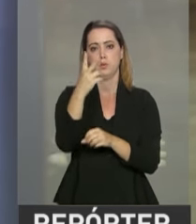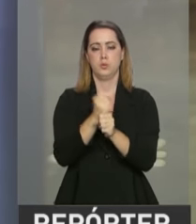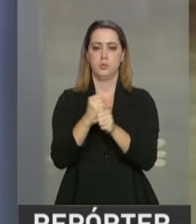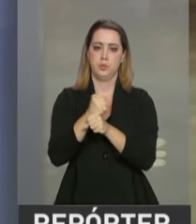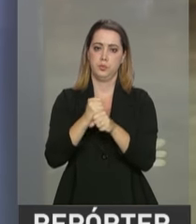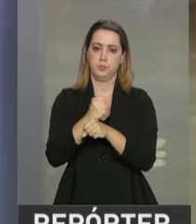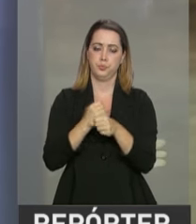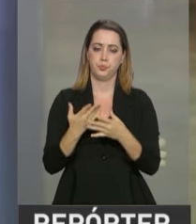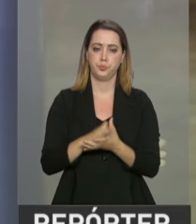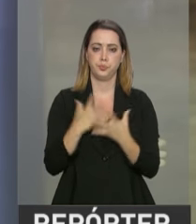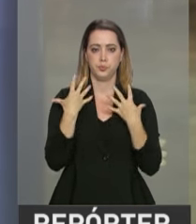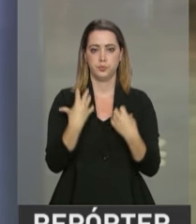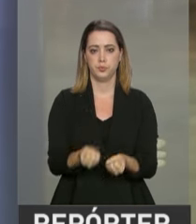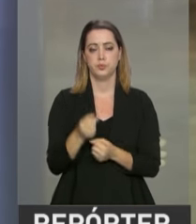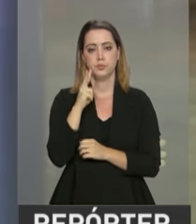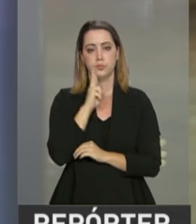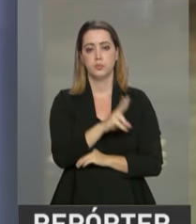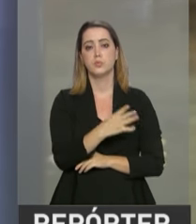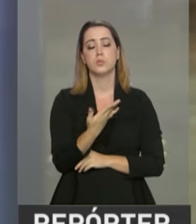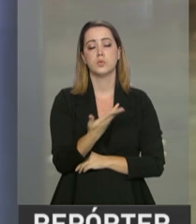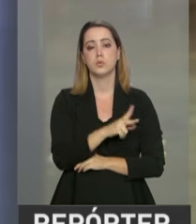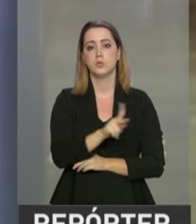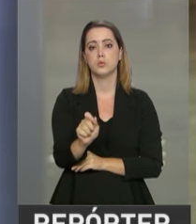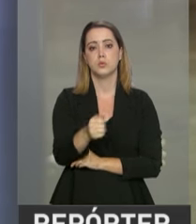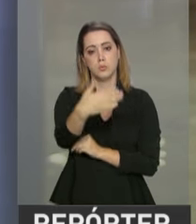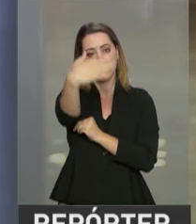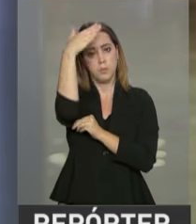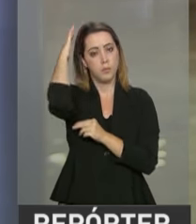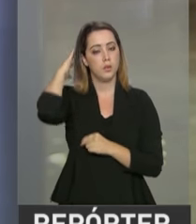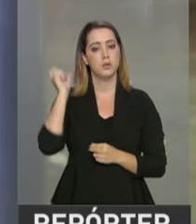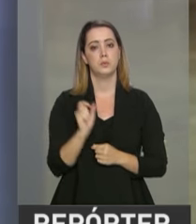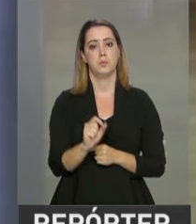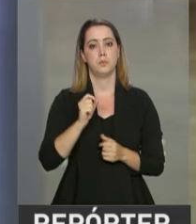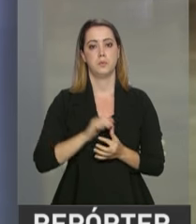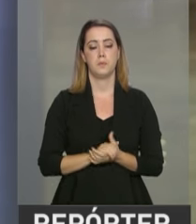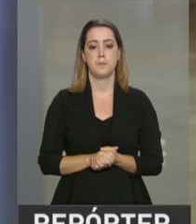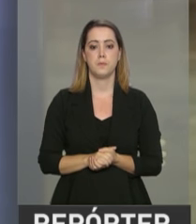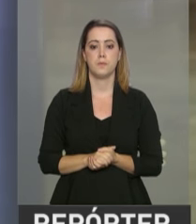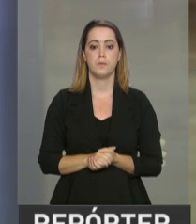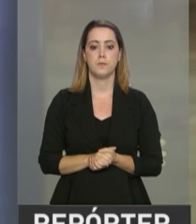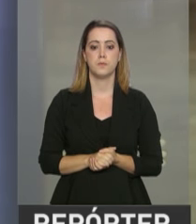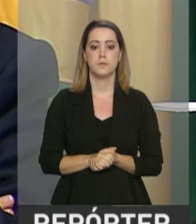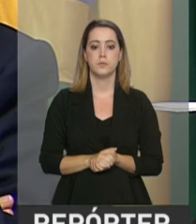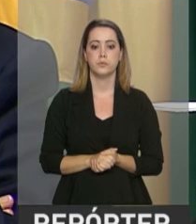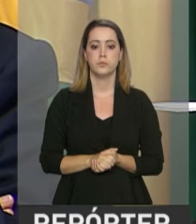2 anos. Vamos ouvir agora um trecho inicial da fala do presidente Michel Temer.